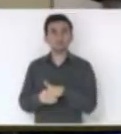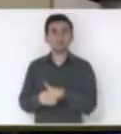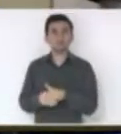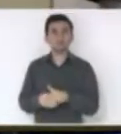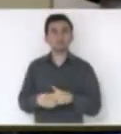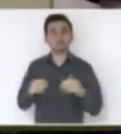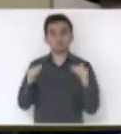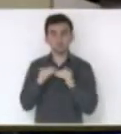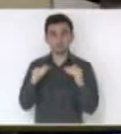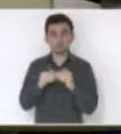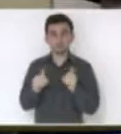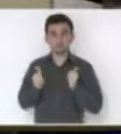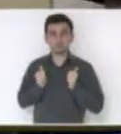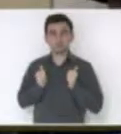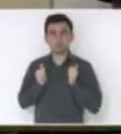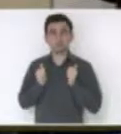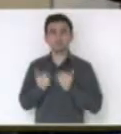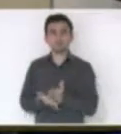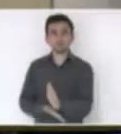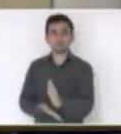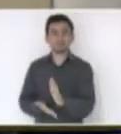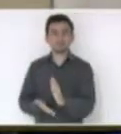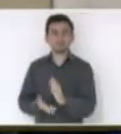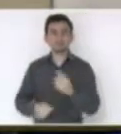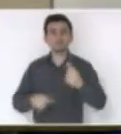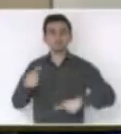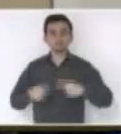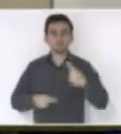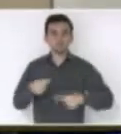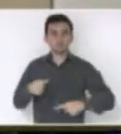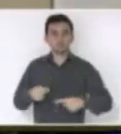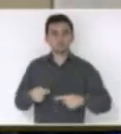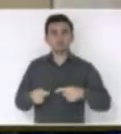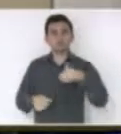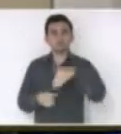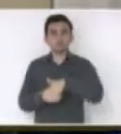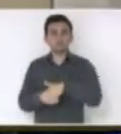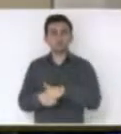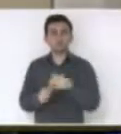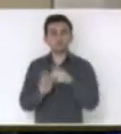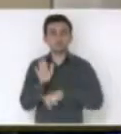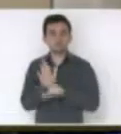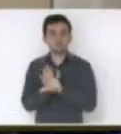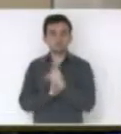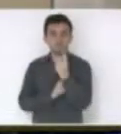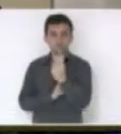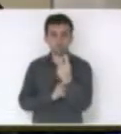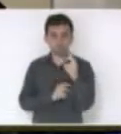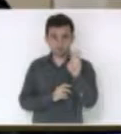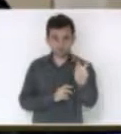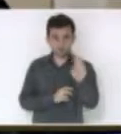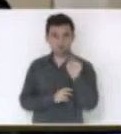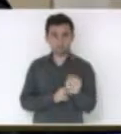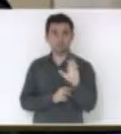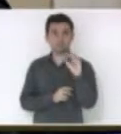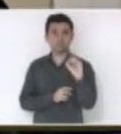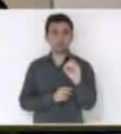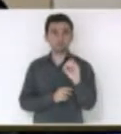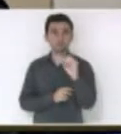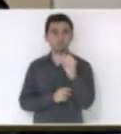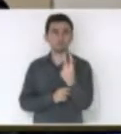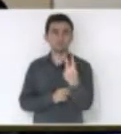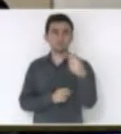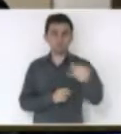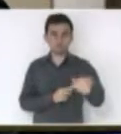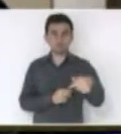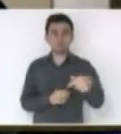Quem estiver de acordo permaneça como está aprovado. Discussão e votação em turno único ao projeto de lei 115.0 de 2017, de